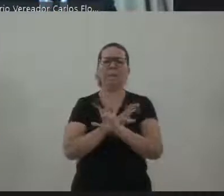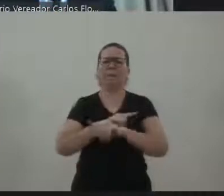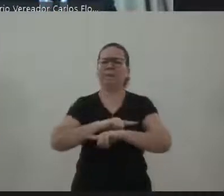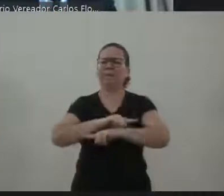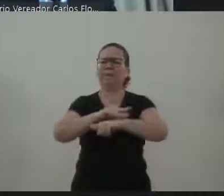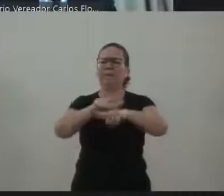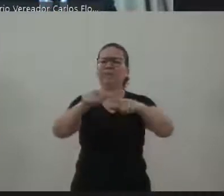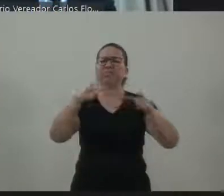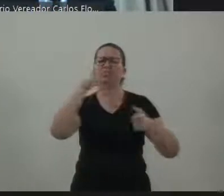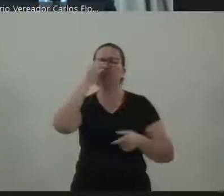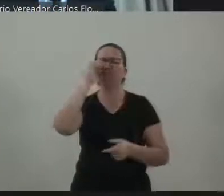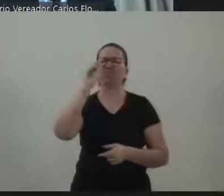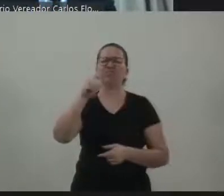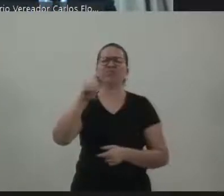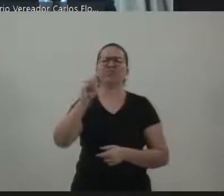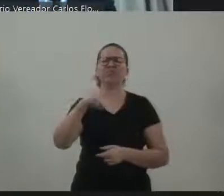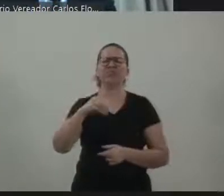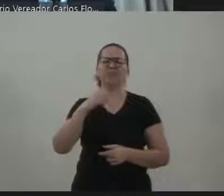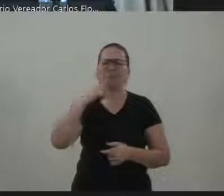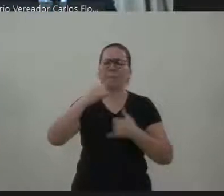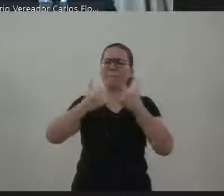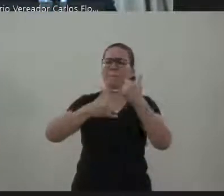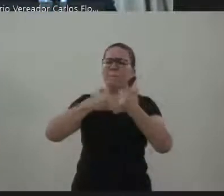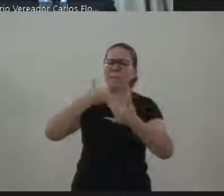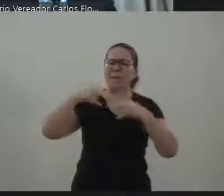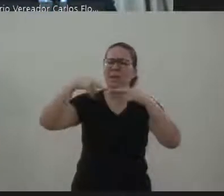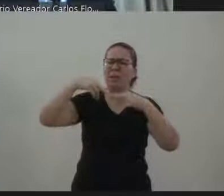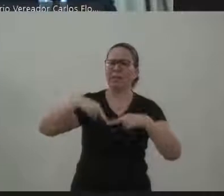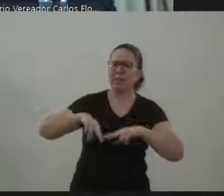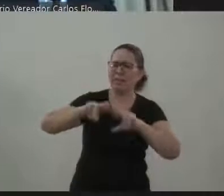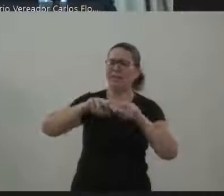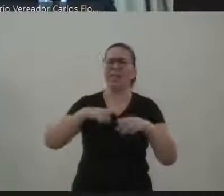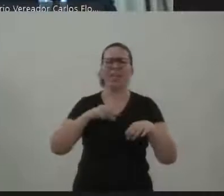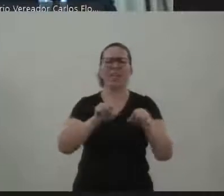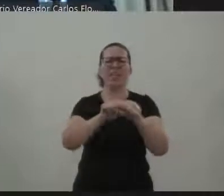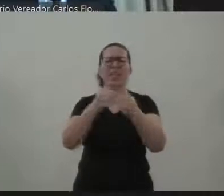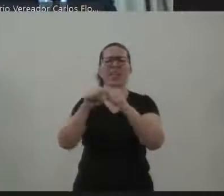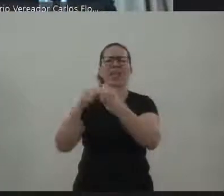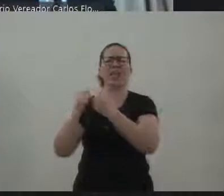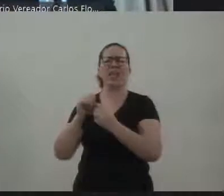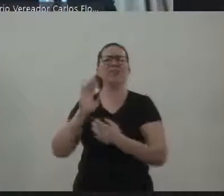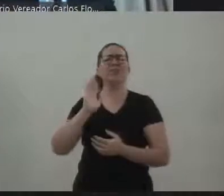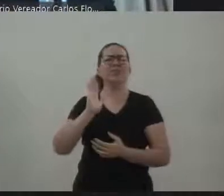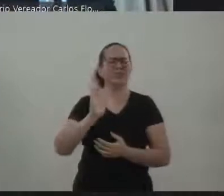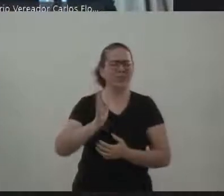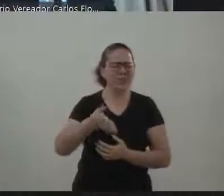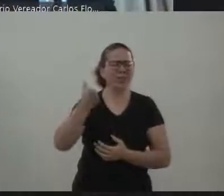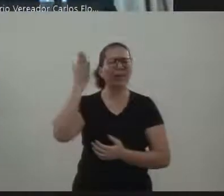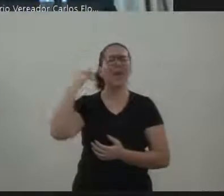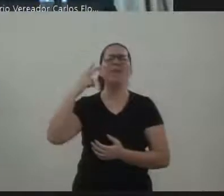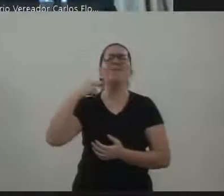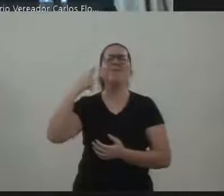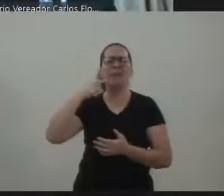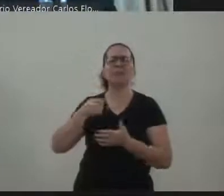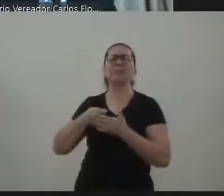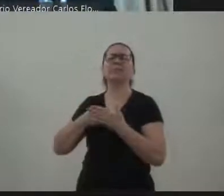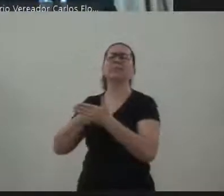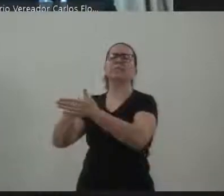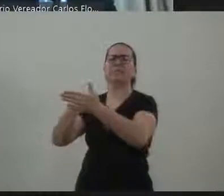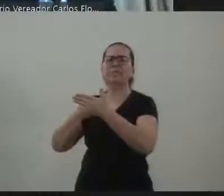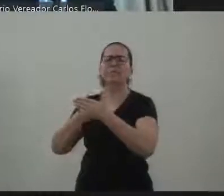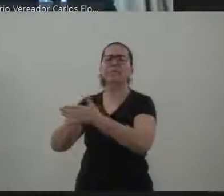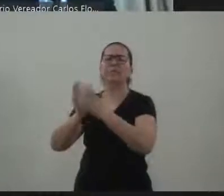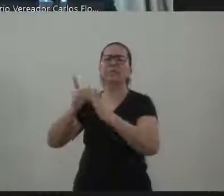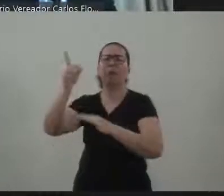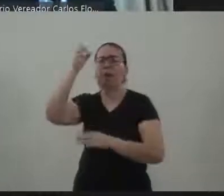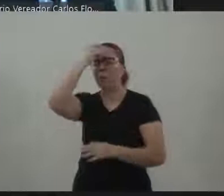Principalmente a parte dos parquinhos que estão quebrados. Isso daí já foi cobrança de todos os vereadores da Câmara. Até hoje o